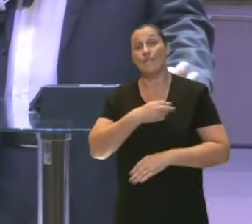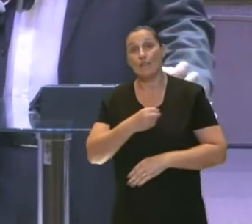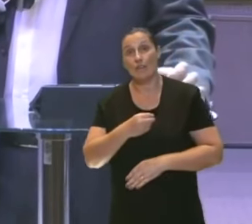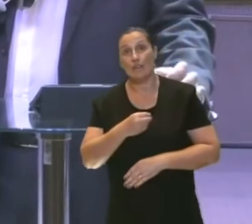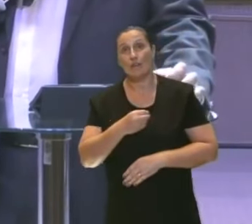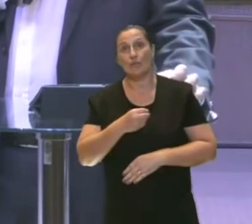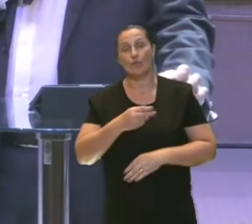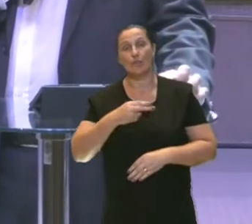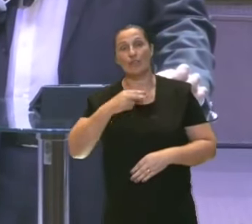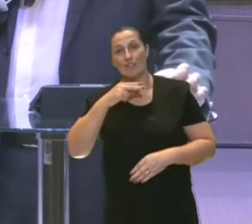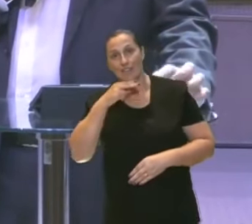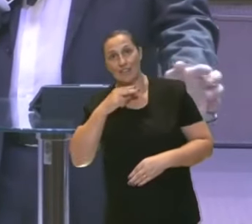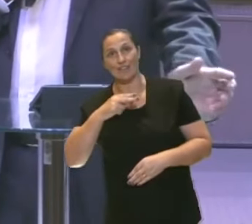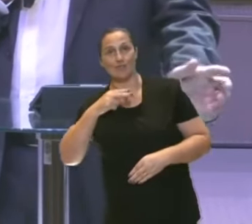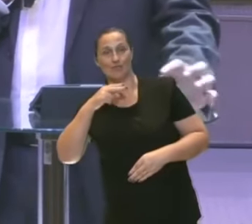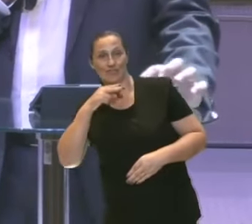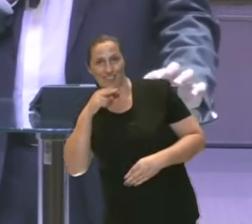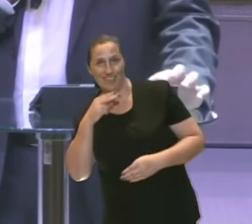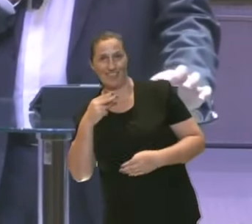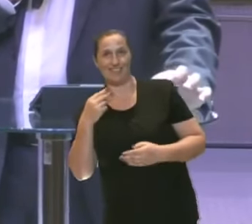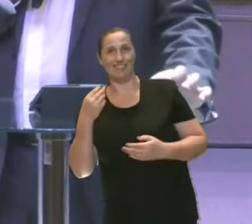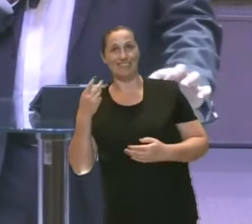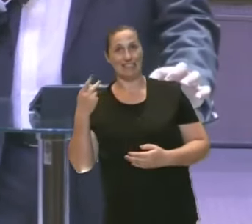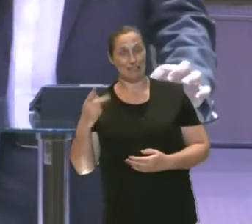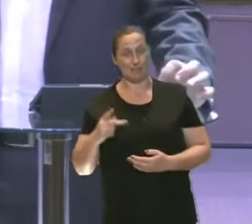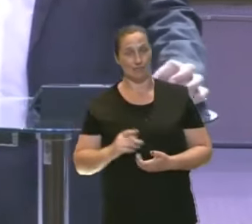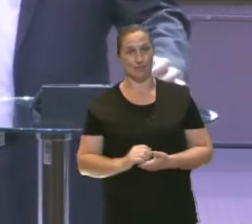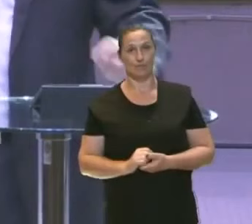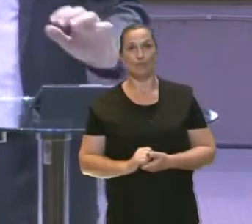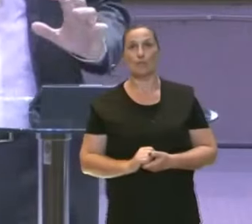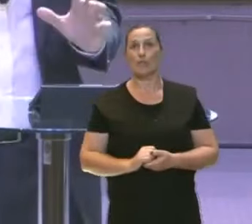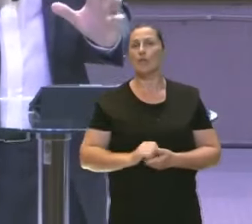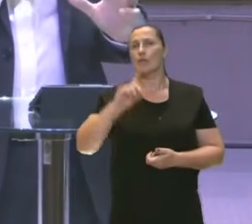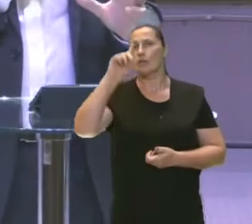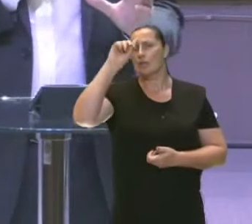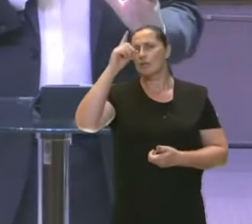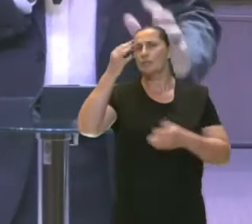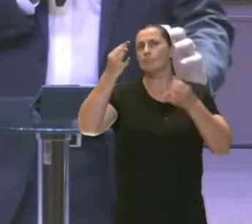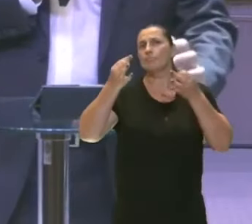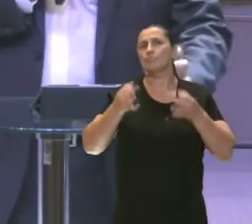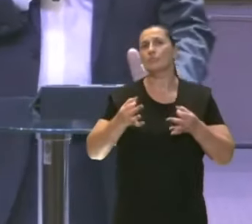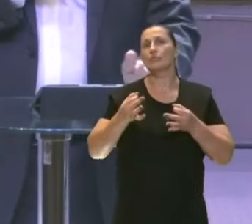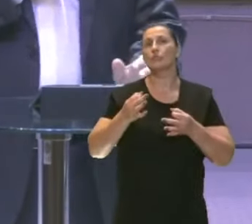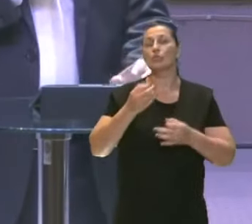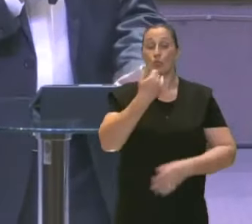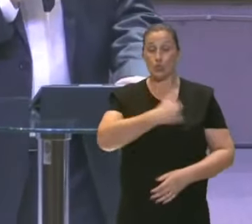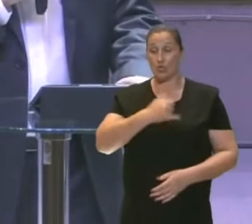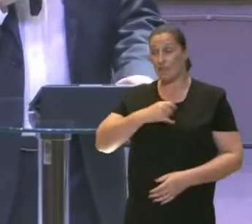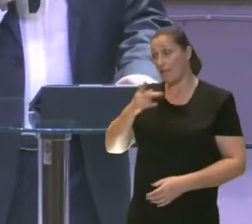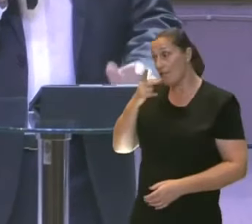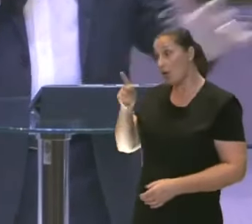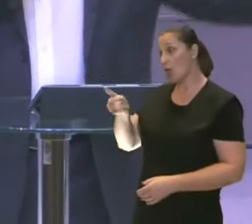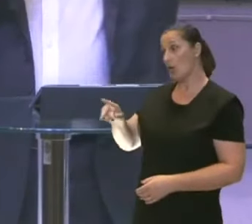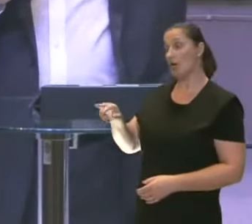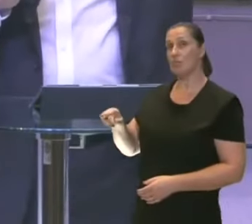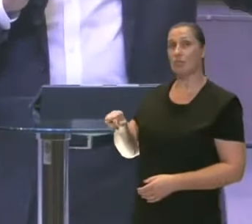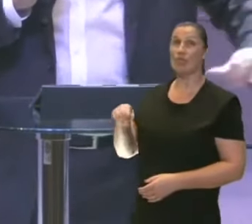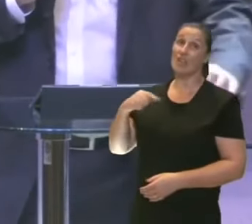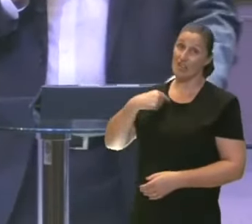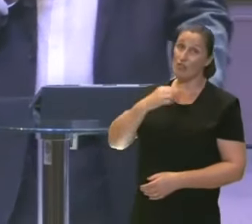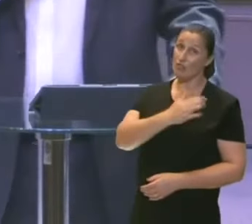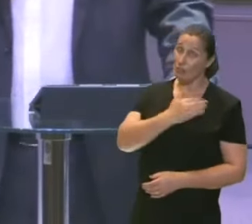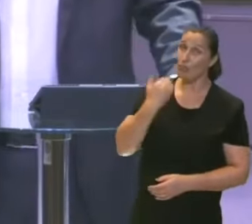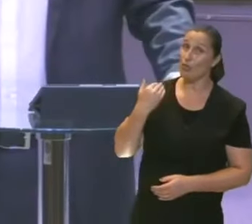era filho de Manassés, o filho de José. Certo dia José então agora disse aos seus irmãos: eu vou morrer